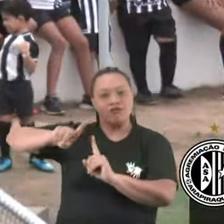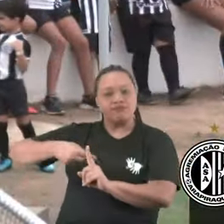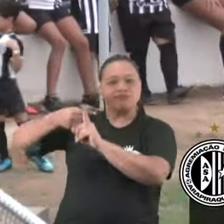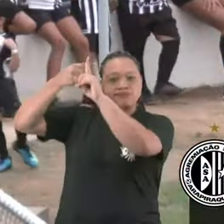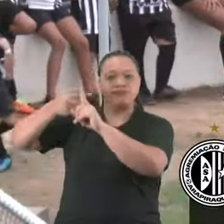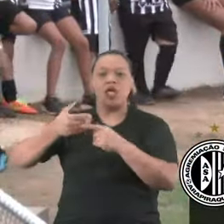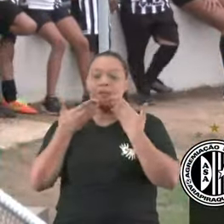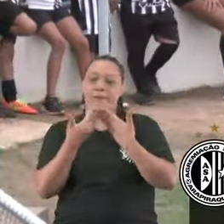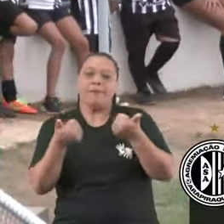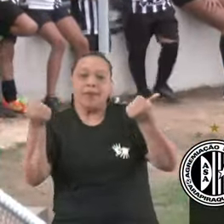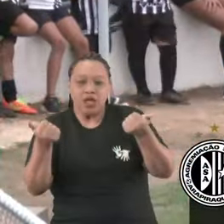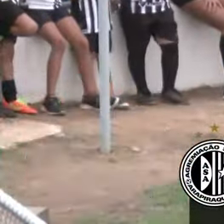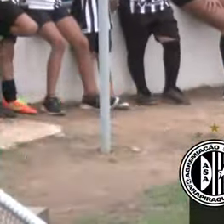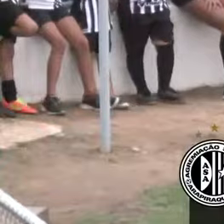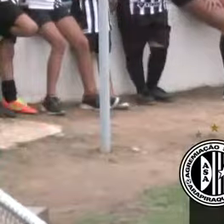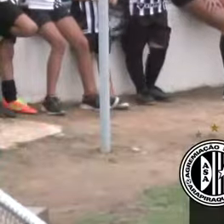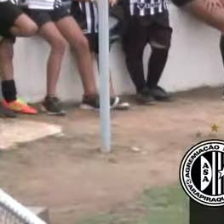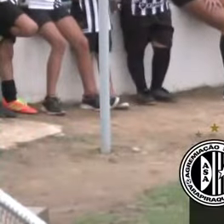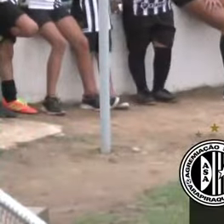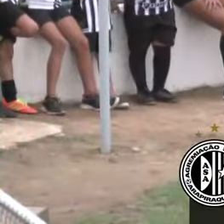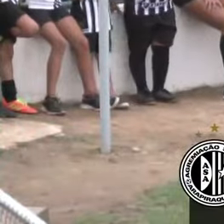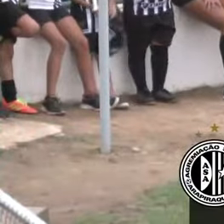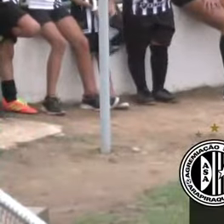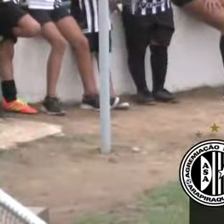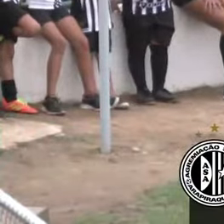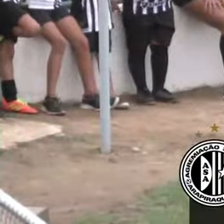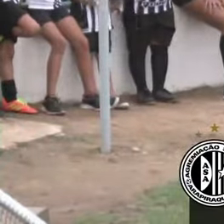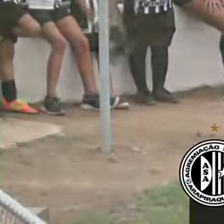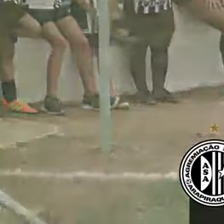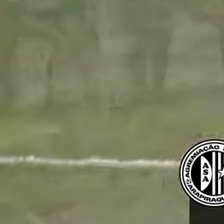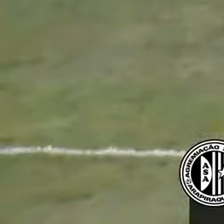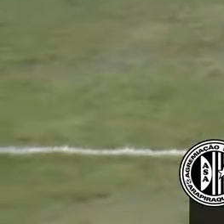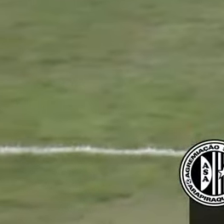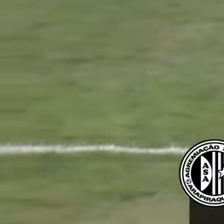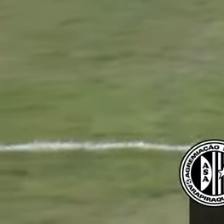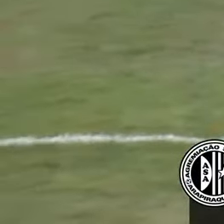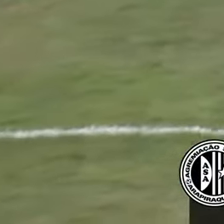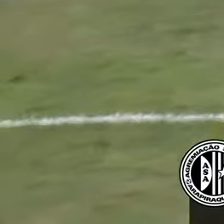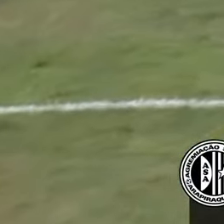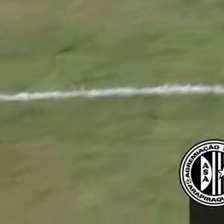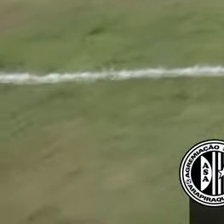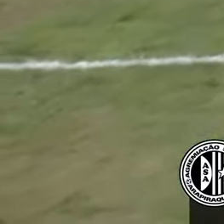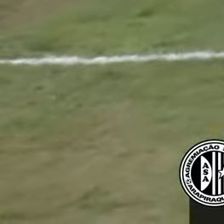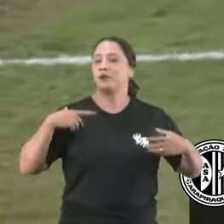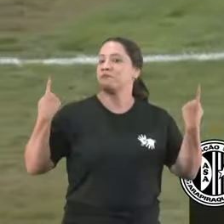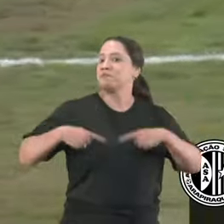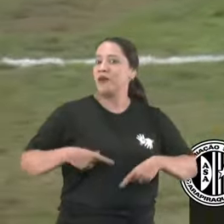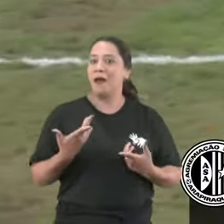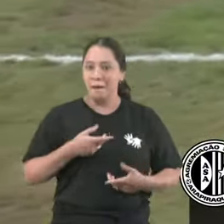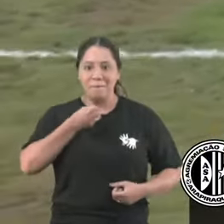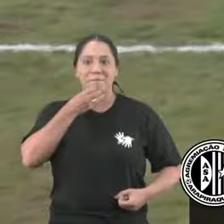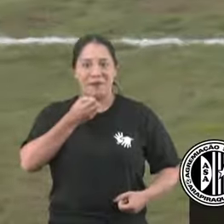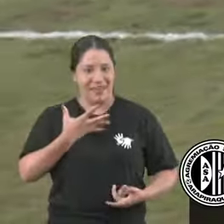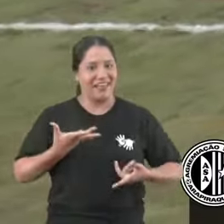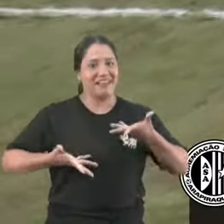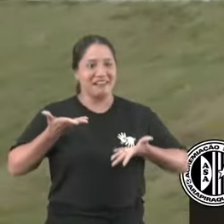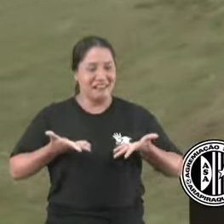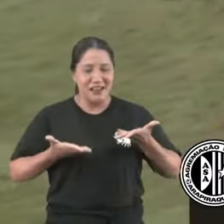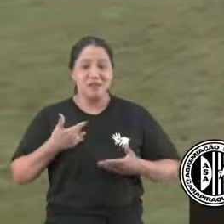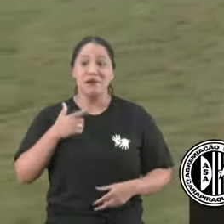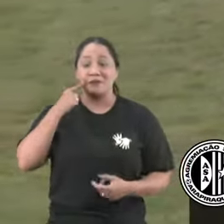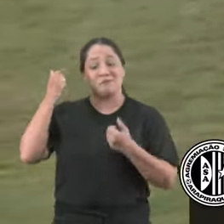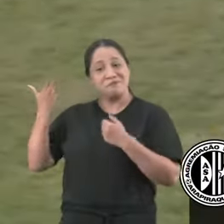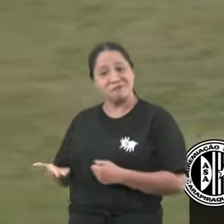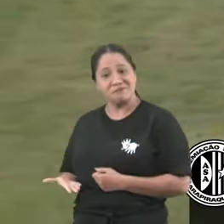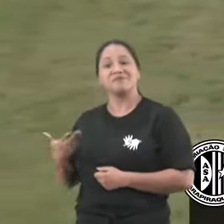se abre dentro de um confronto, mas imagino uma decisão bem equilibrada, Henrique. Tá aí a palavra do